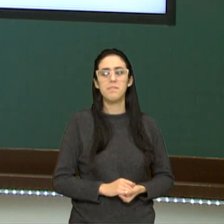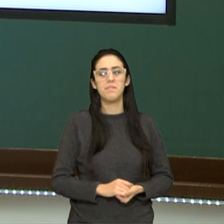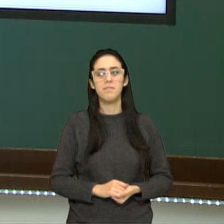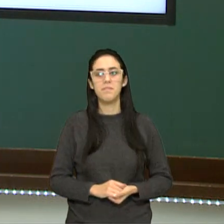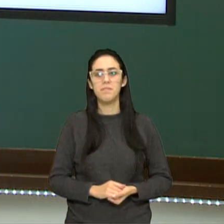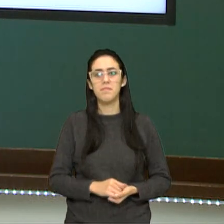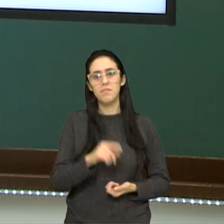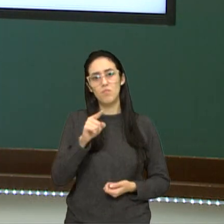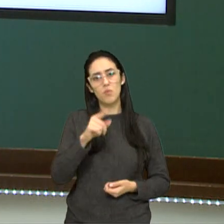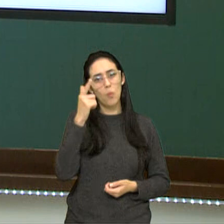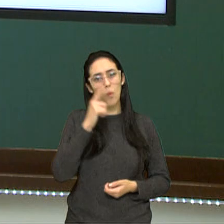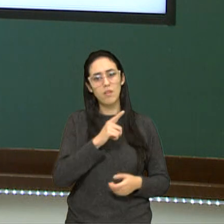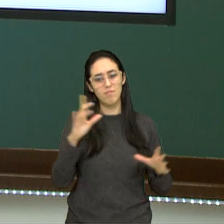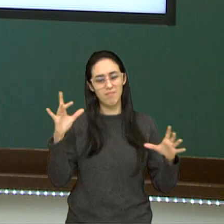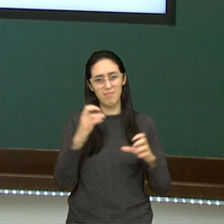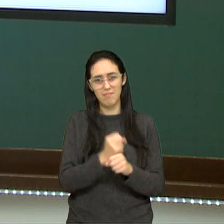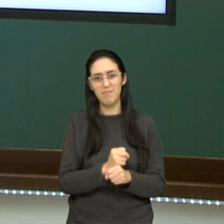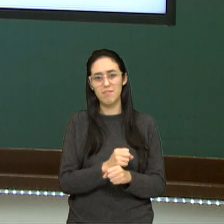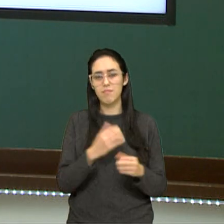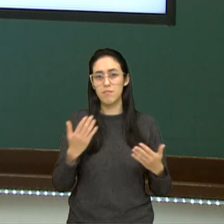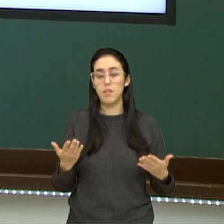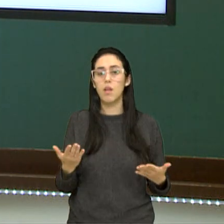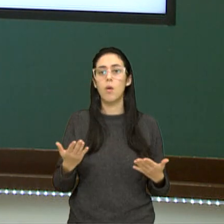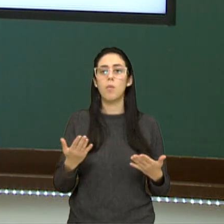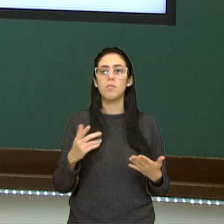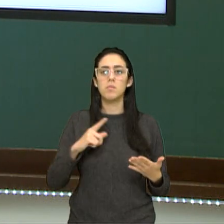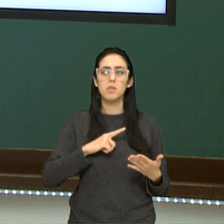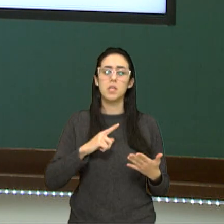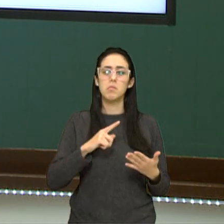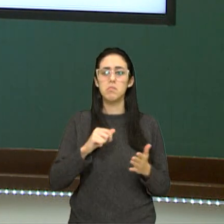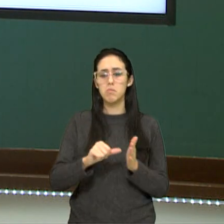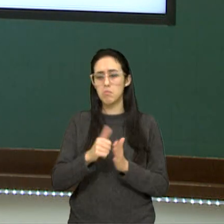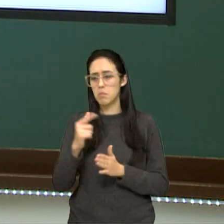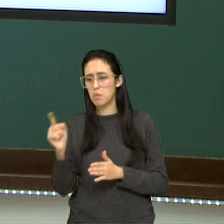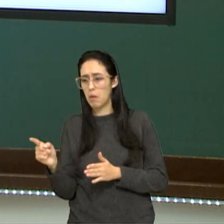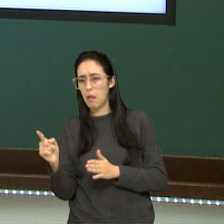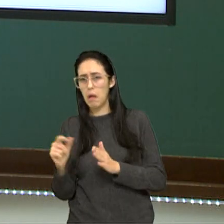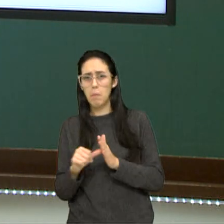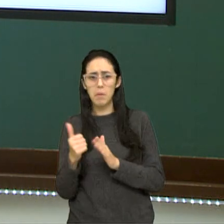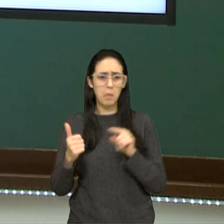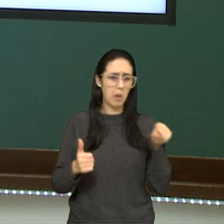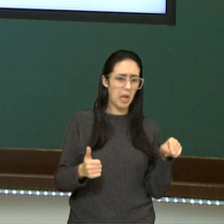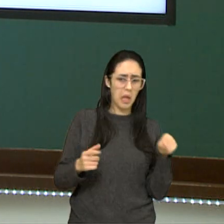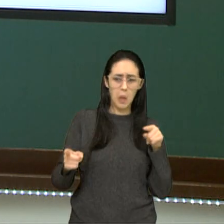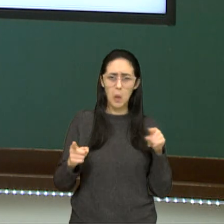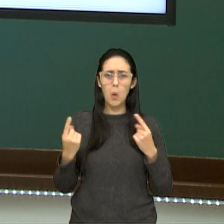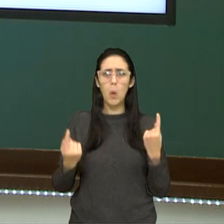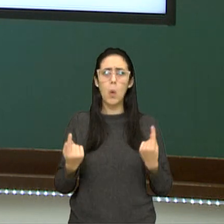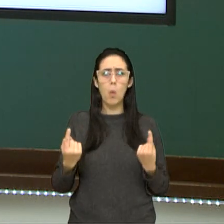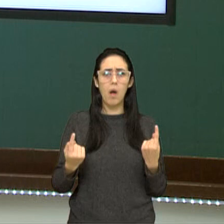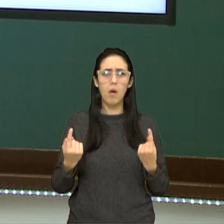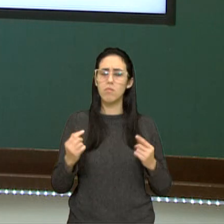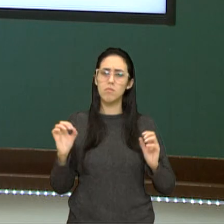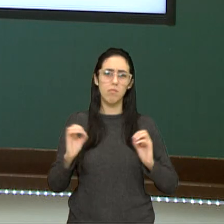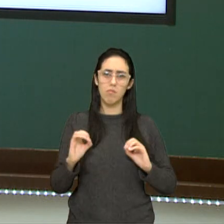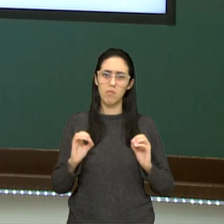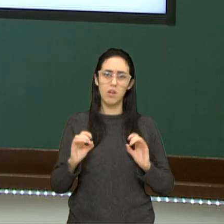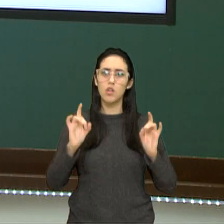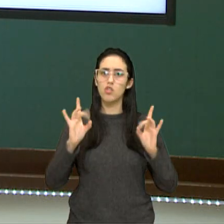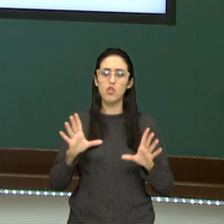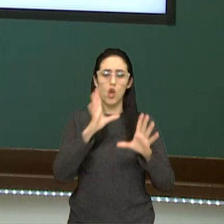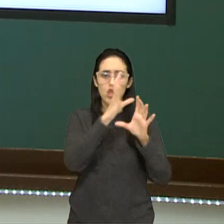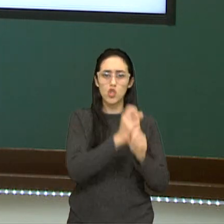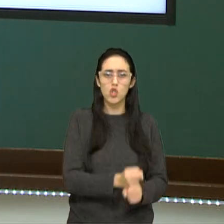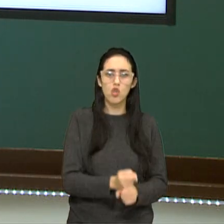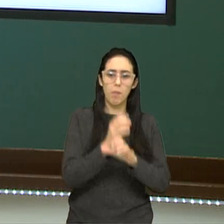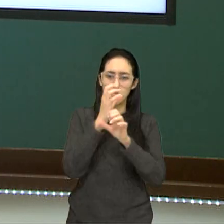você efetua a continha, então. De trás para frente, de frente para trás, será que eu empresto, será que eu não empresto? Não, aqui você não vai emprestar, aqui você vai somar